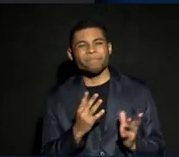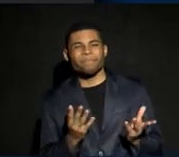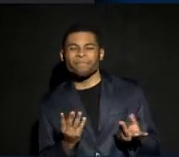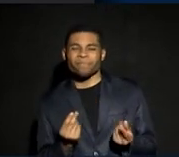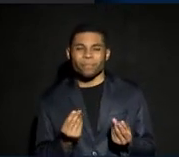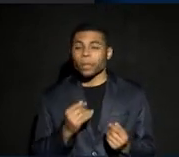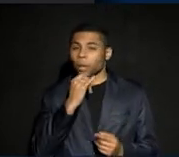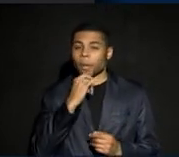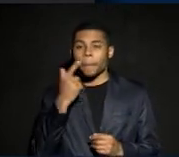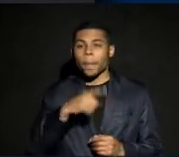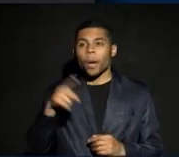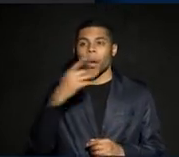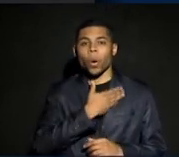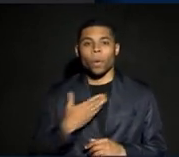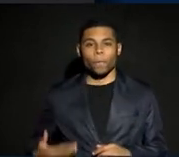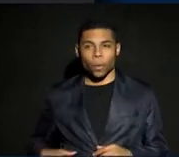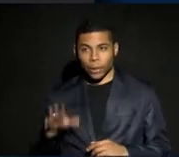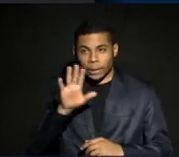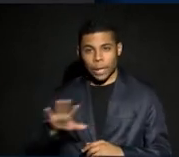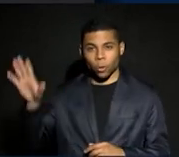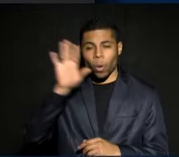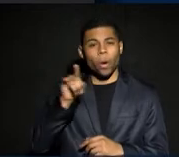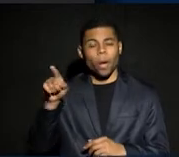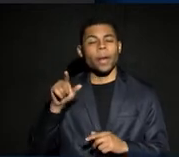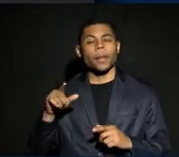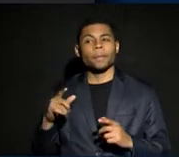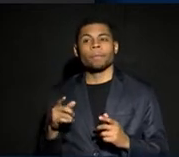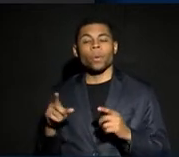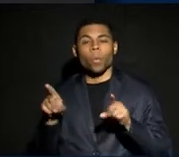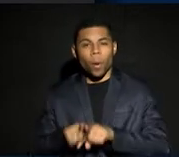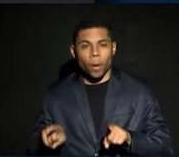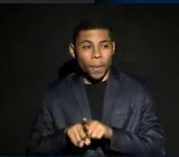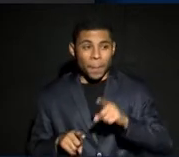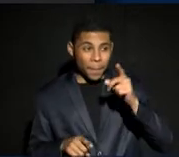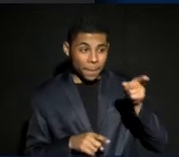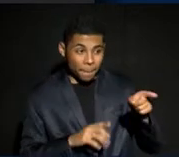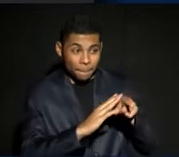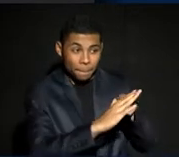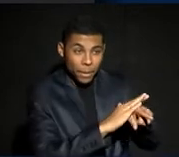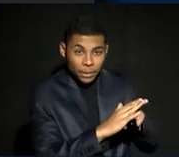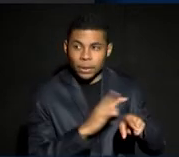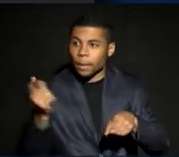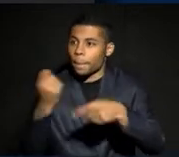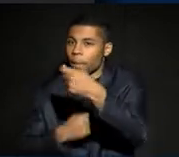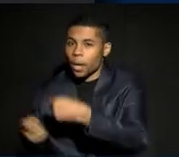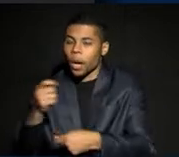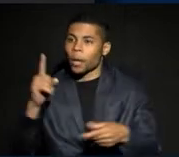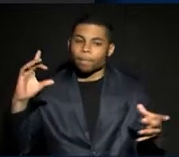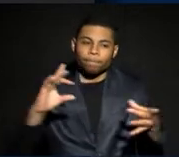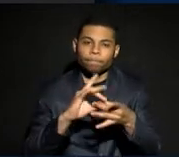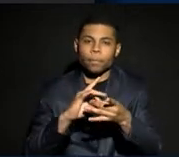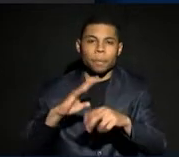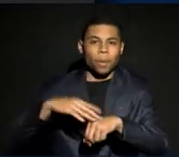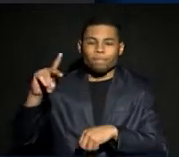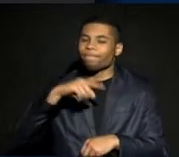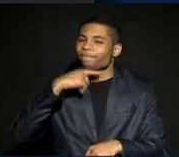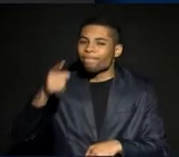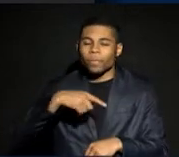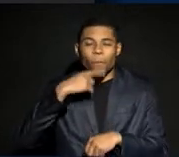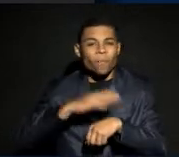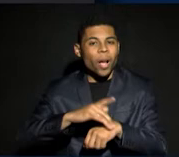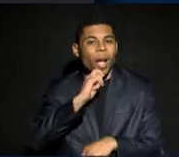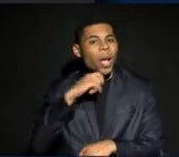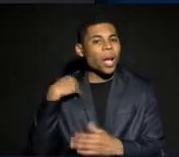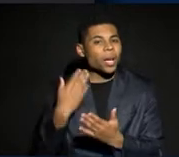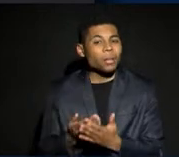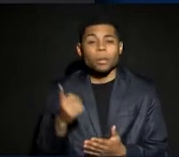Eu acho que o governo estadual não faz a ponte entre a pesquisa e o mercado, deveria aproximar esses